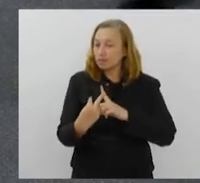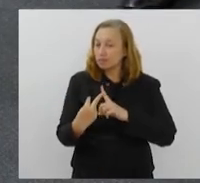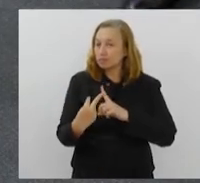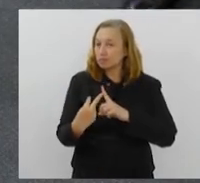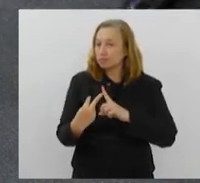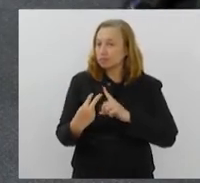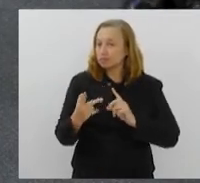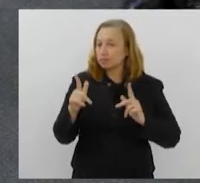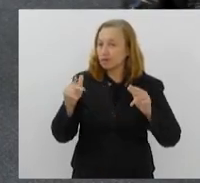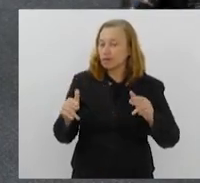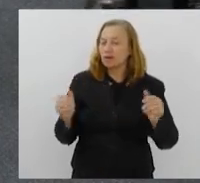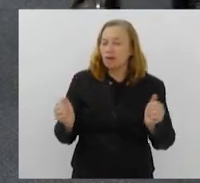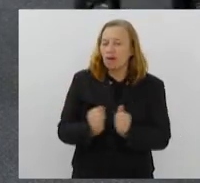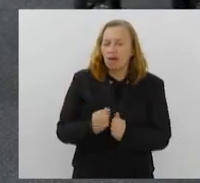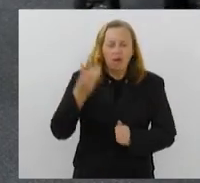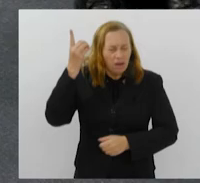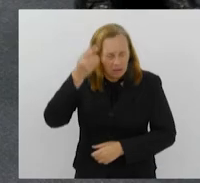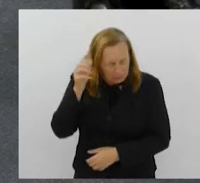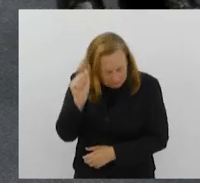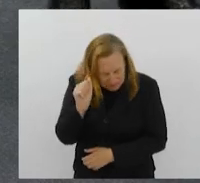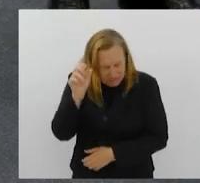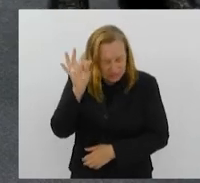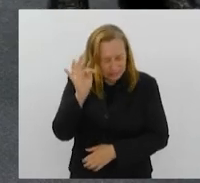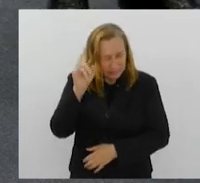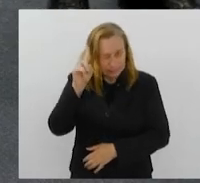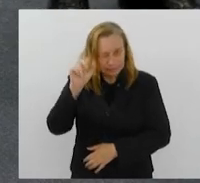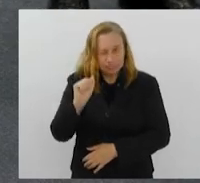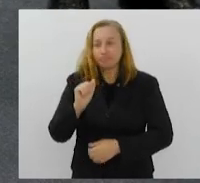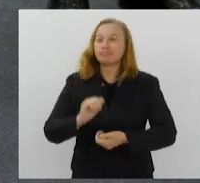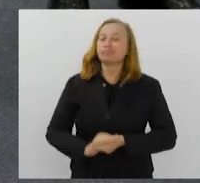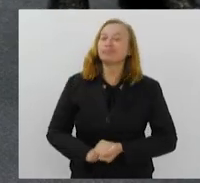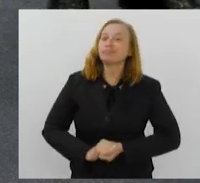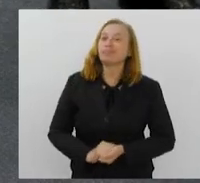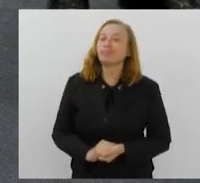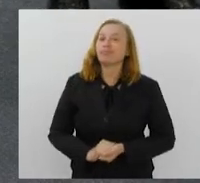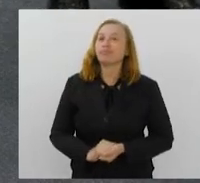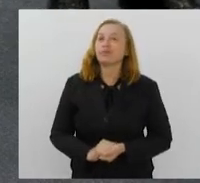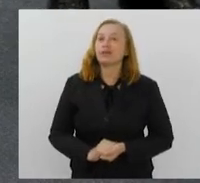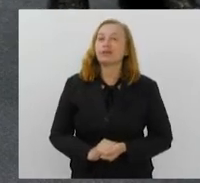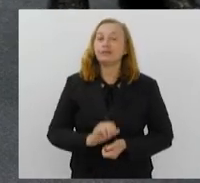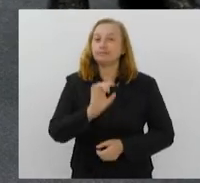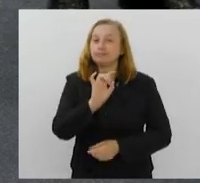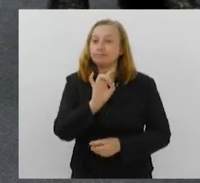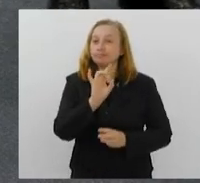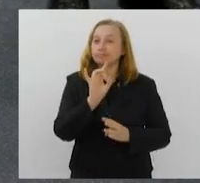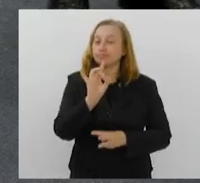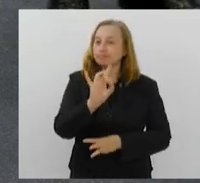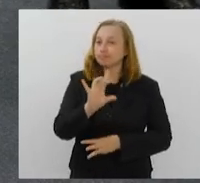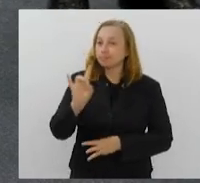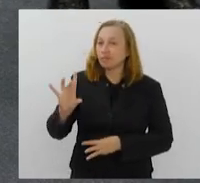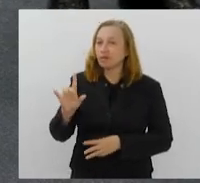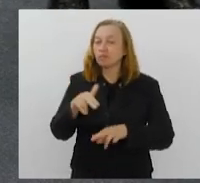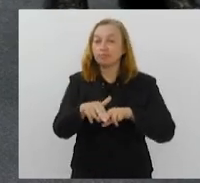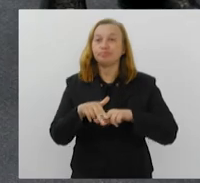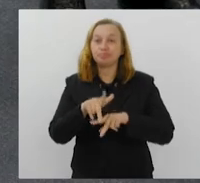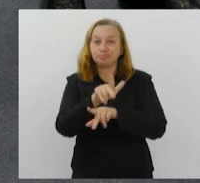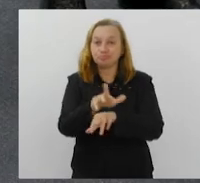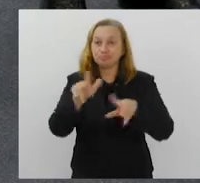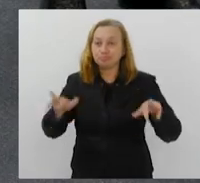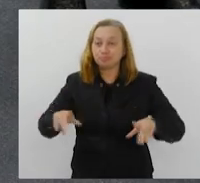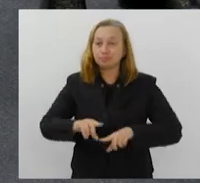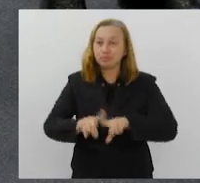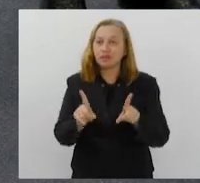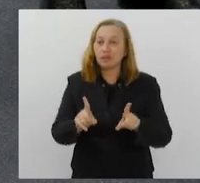o deputado Átila. Somos um triunvirato de decanos, não é verdade, Luiz Paulo? Cada um por uma razão diferente. Bom, mas